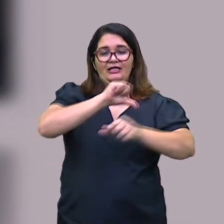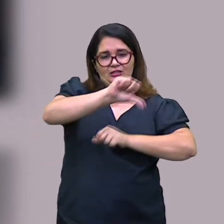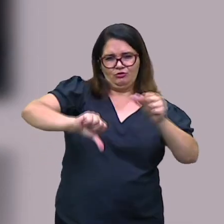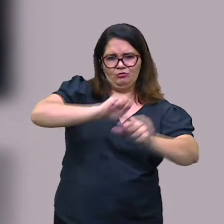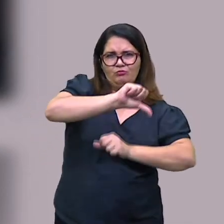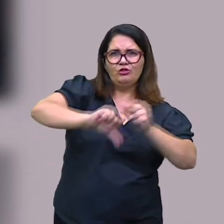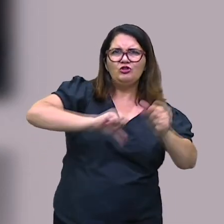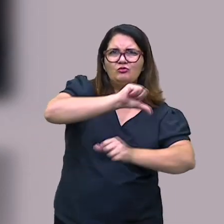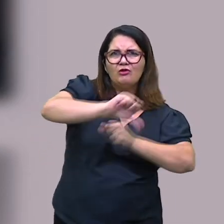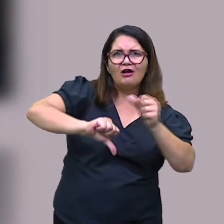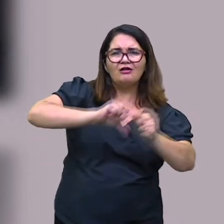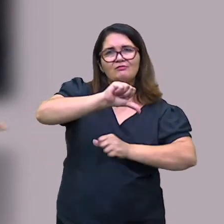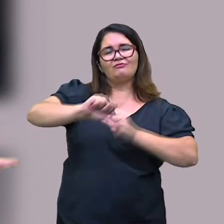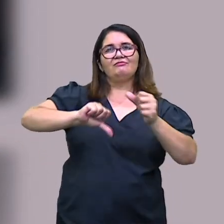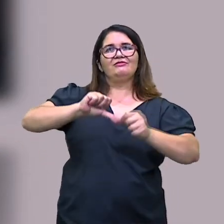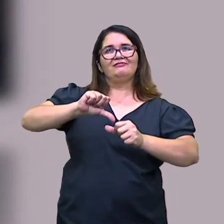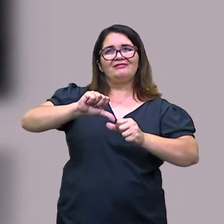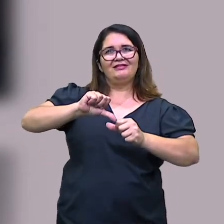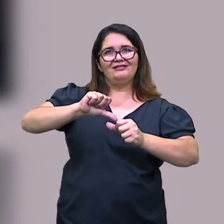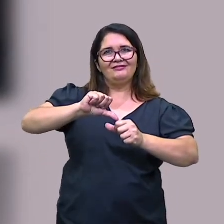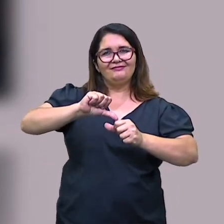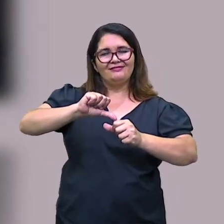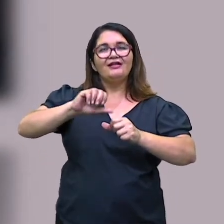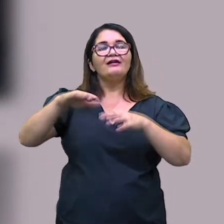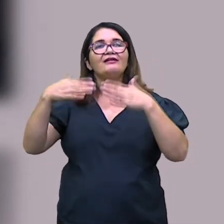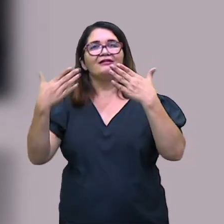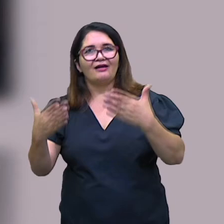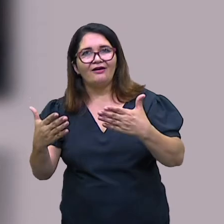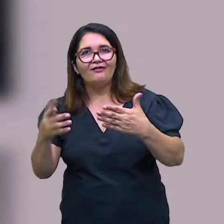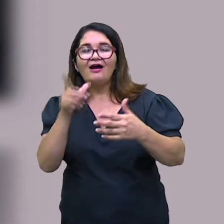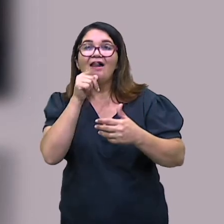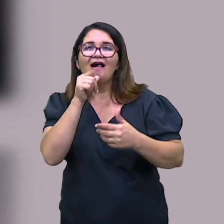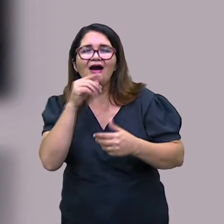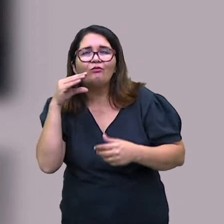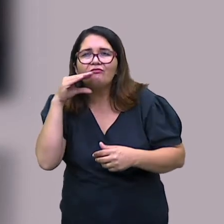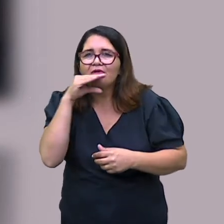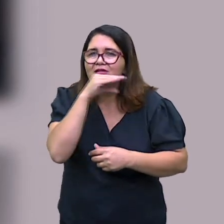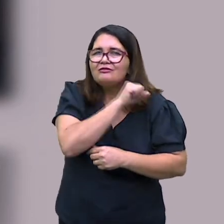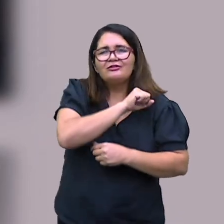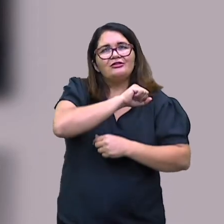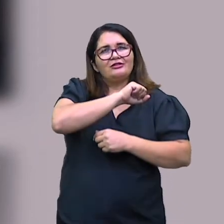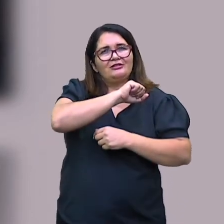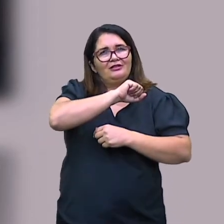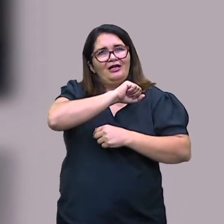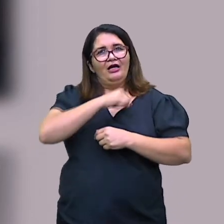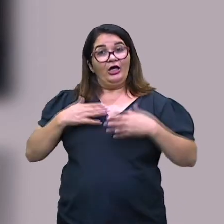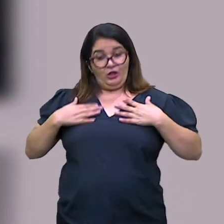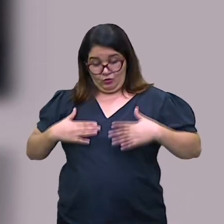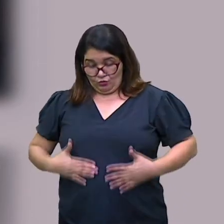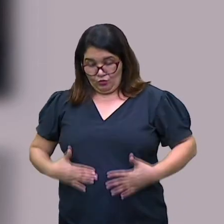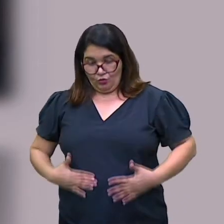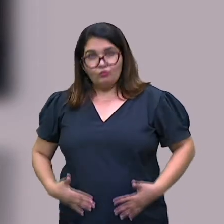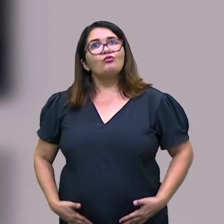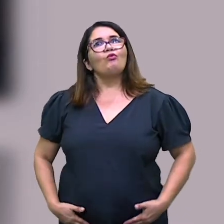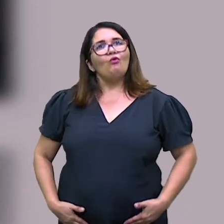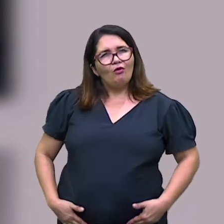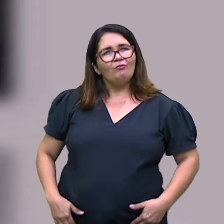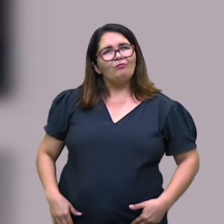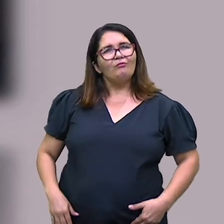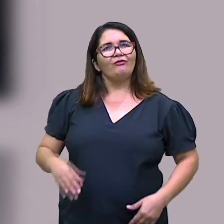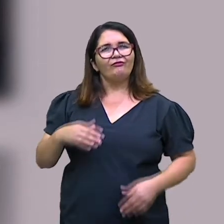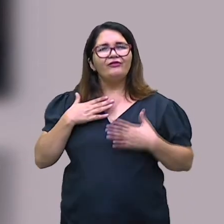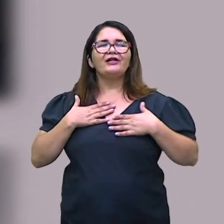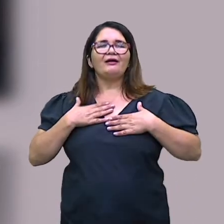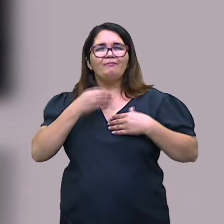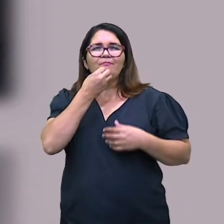processo acontece de uma maneira muito tranquila, muito natural. E a gente usa tudo isso no nosso dia a